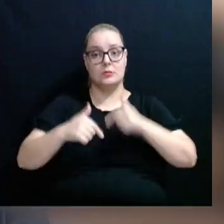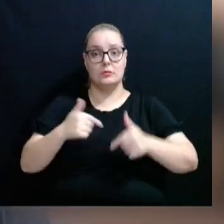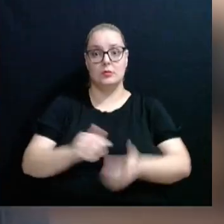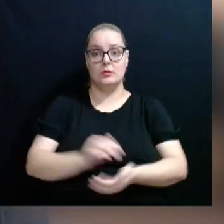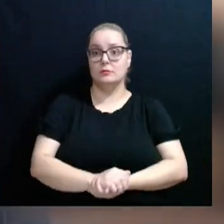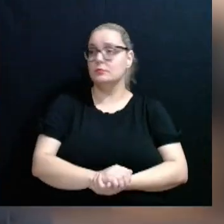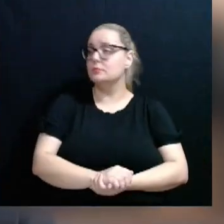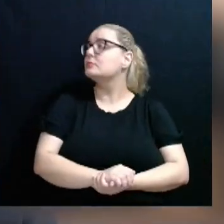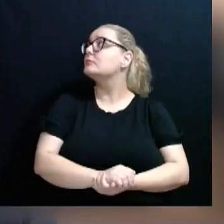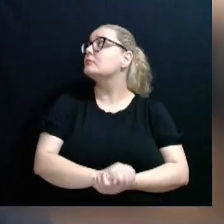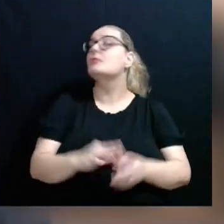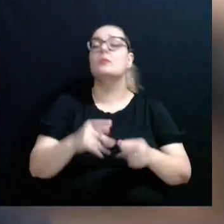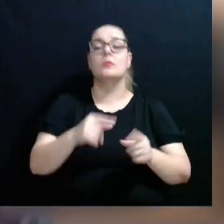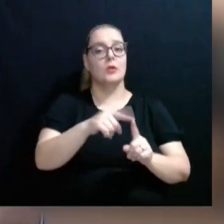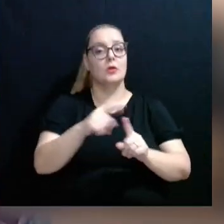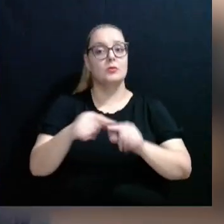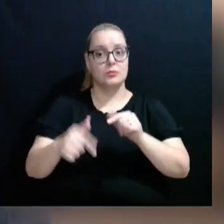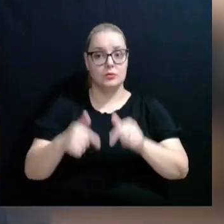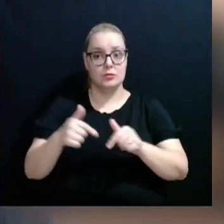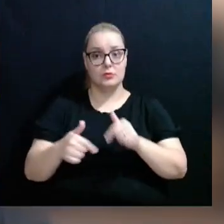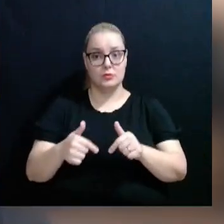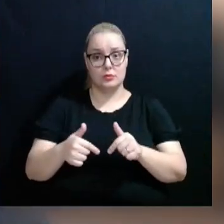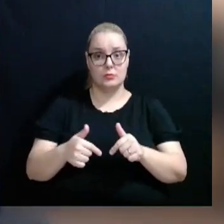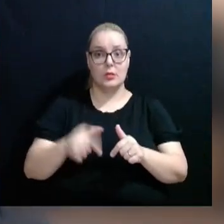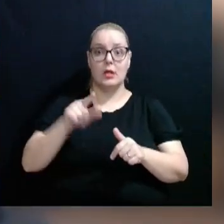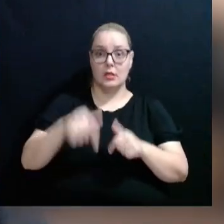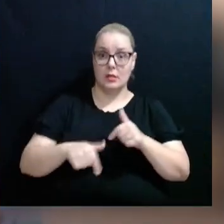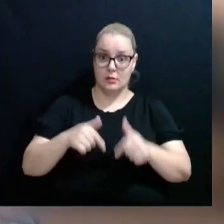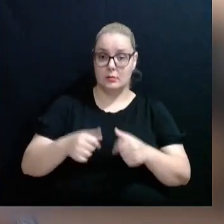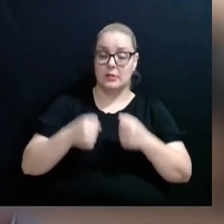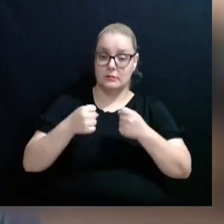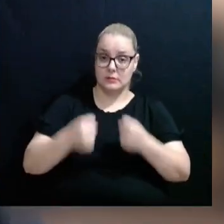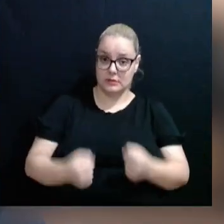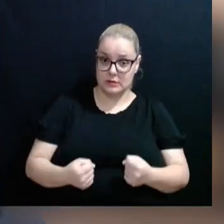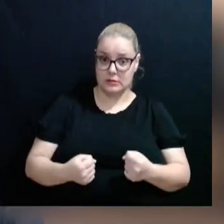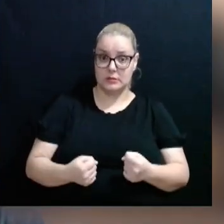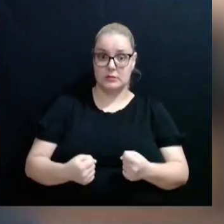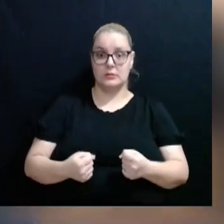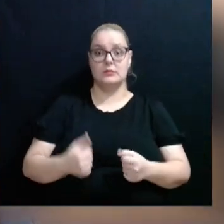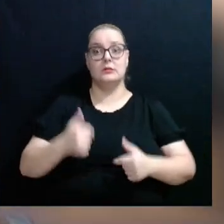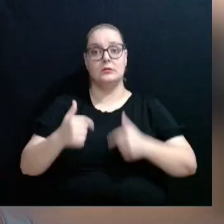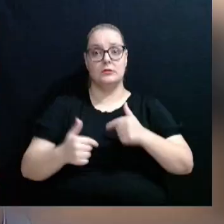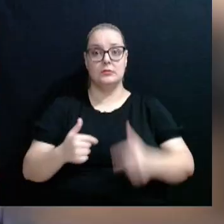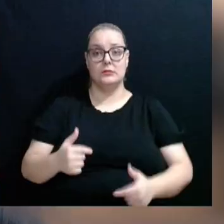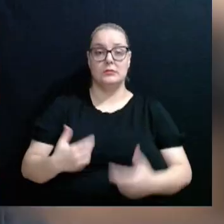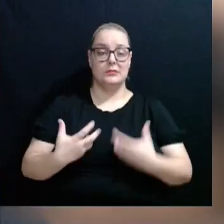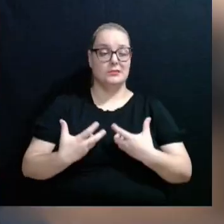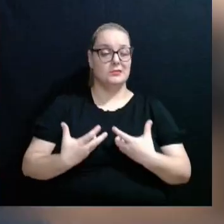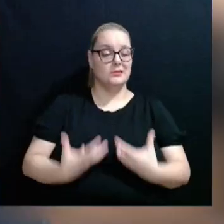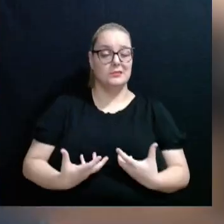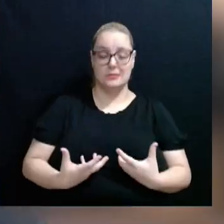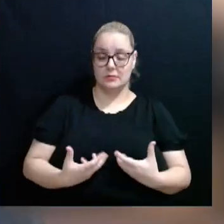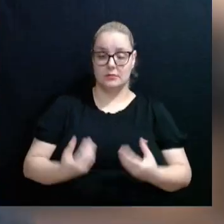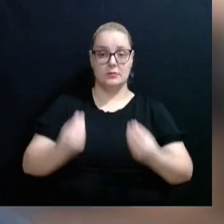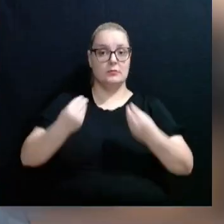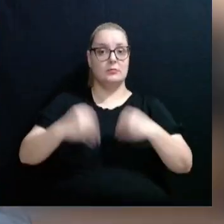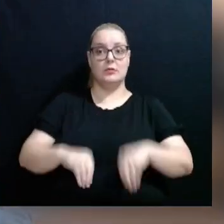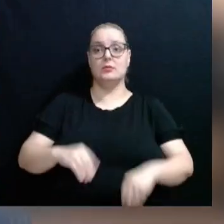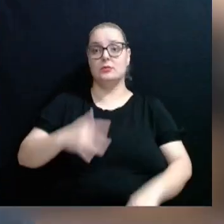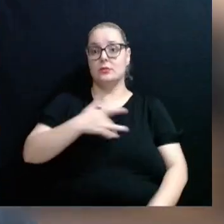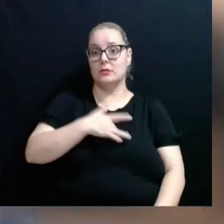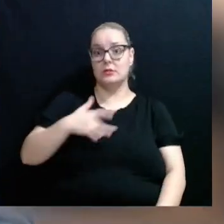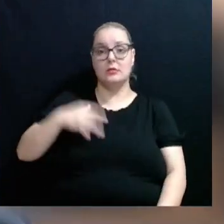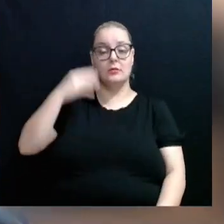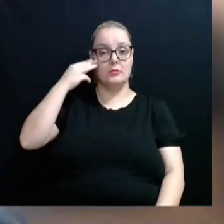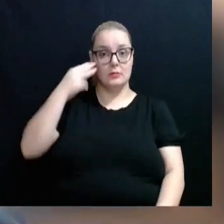trabalho que é um trabalho pesado, é um trabalho estafante, né? Ele prejudica a saúde mental das pessoas, ele